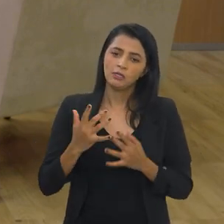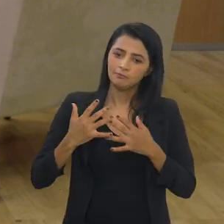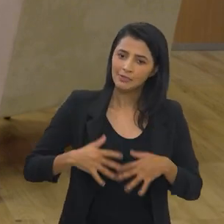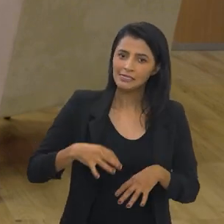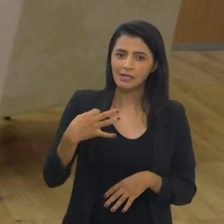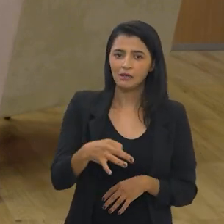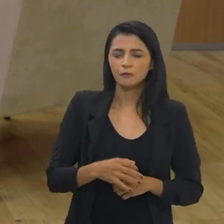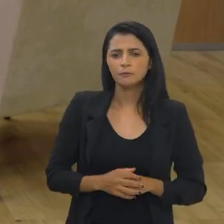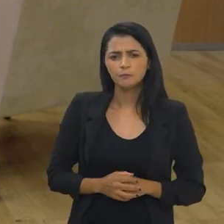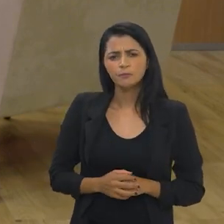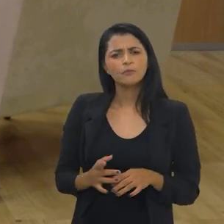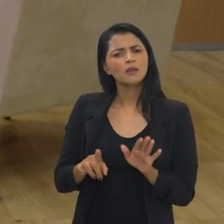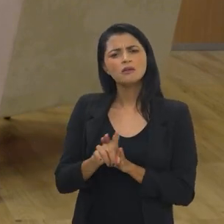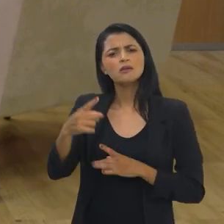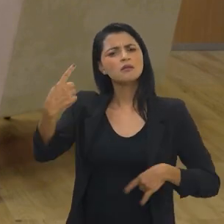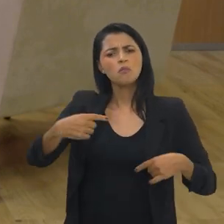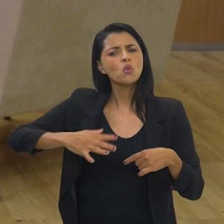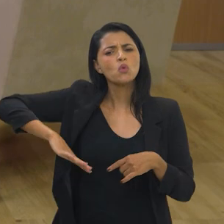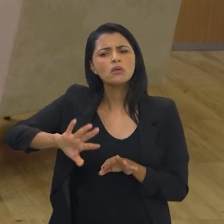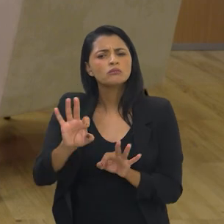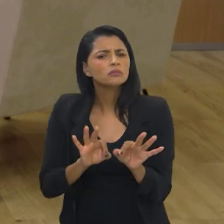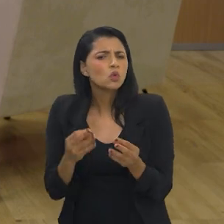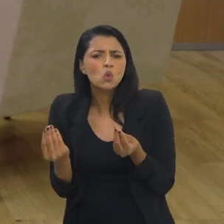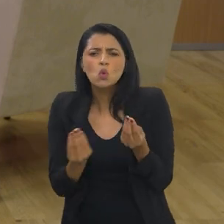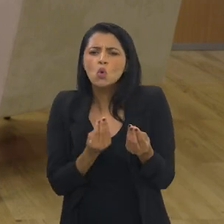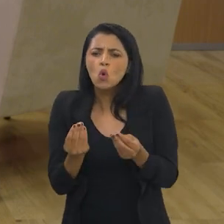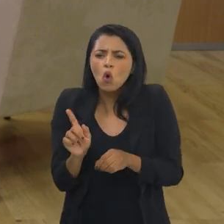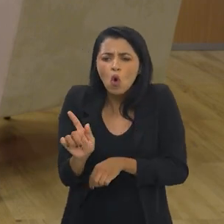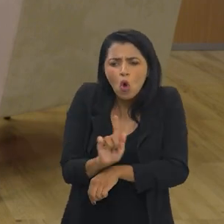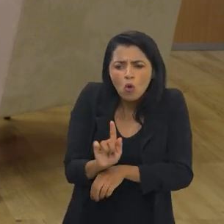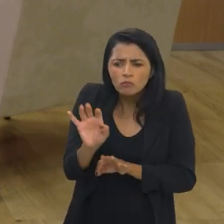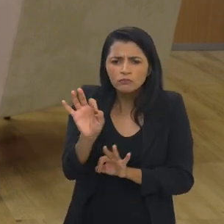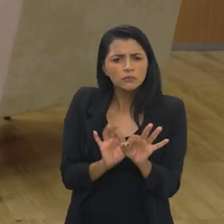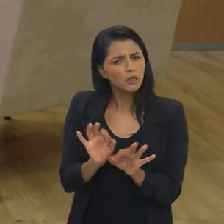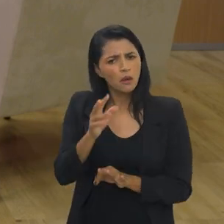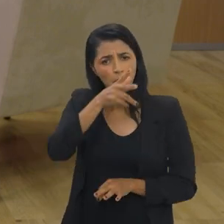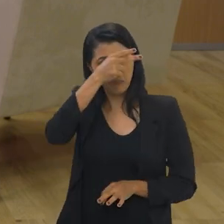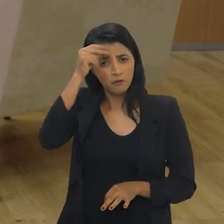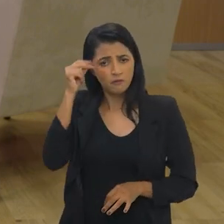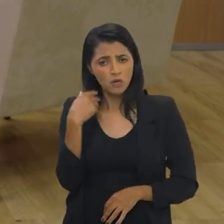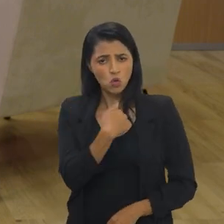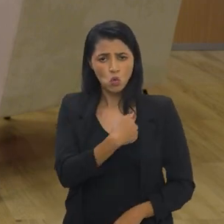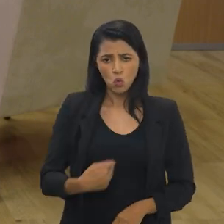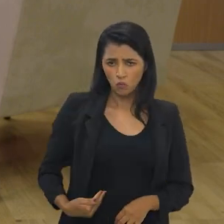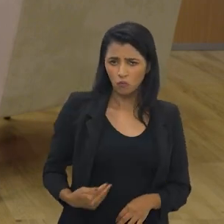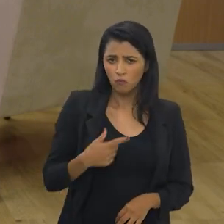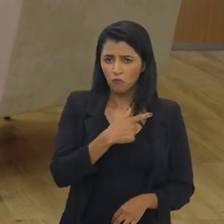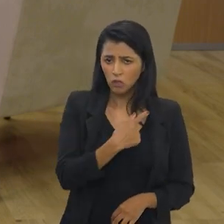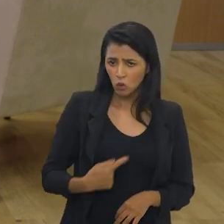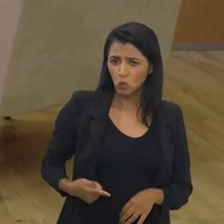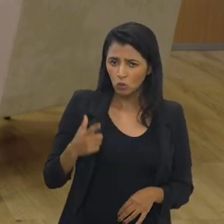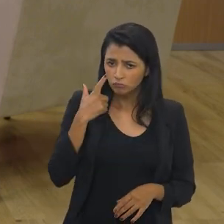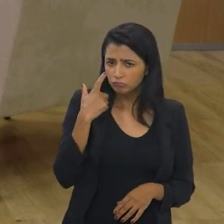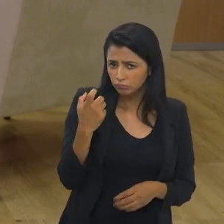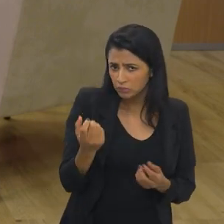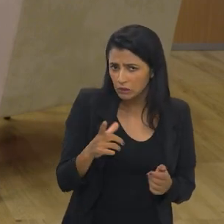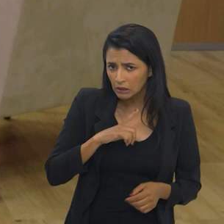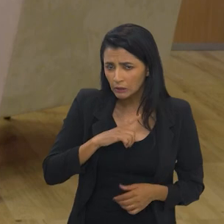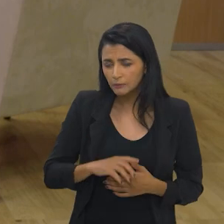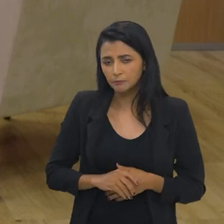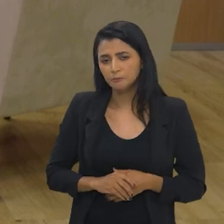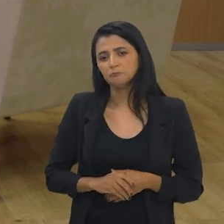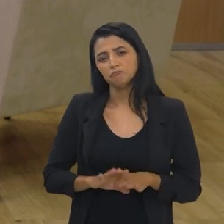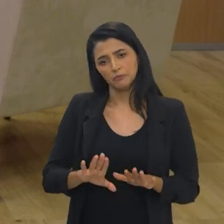funcionar e essa arquitetura política como é que tá sendo gestada os prefeitos governadores Estão interessados